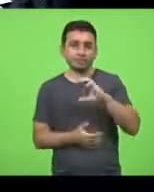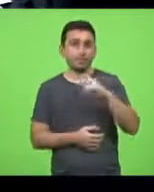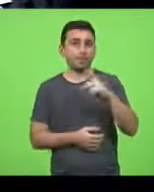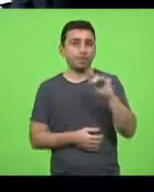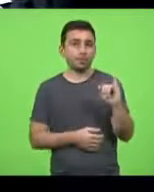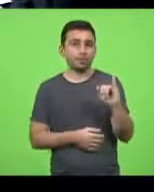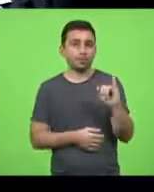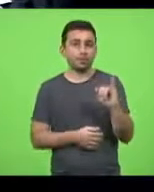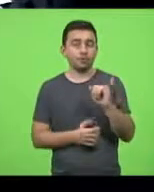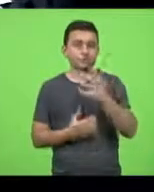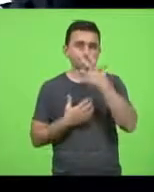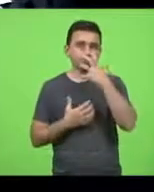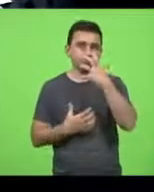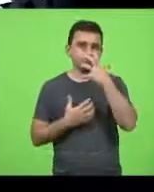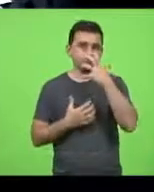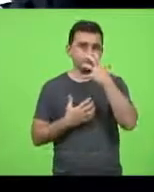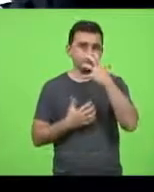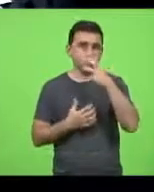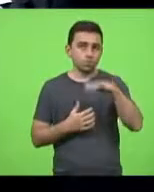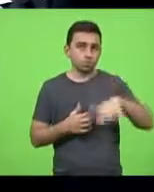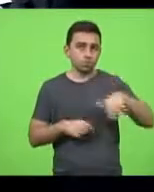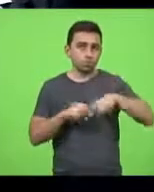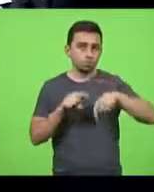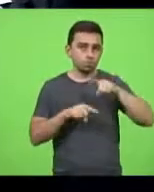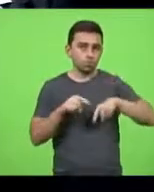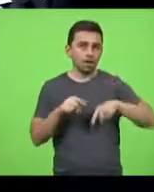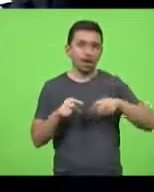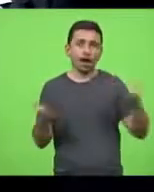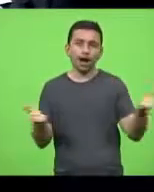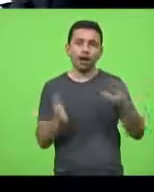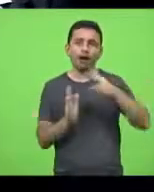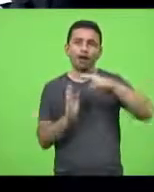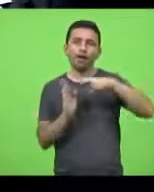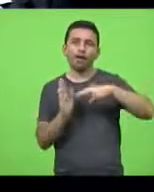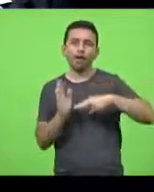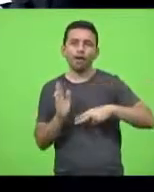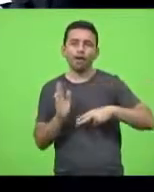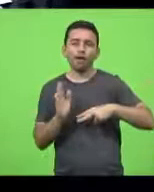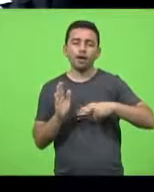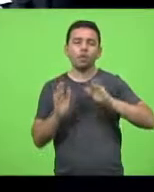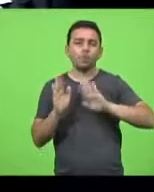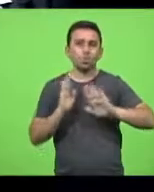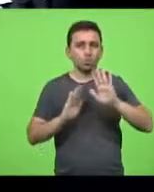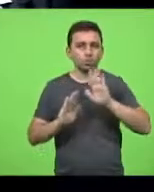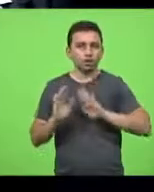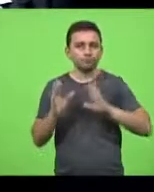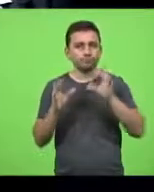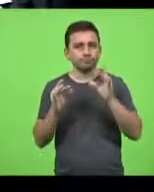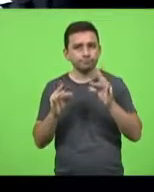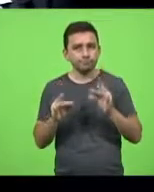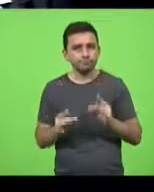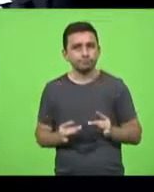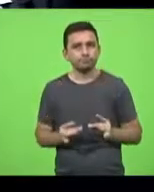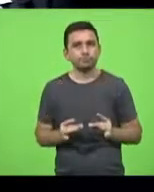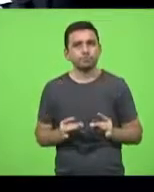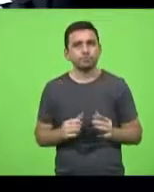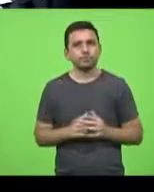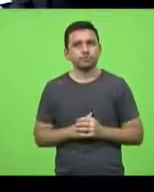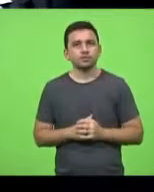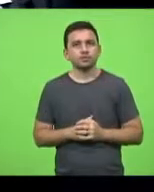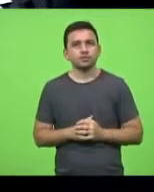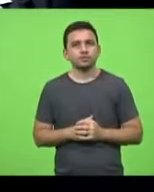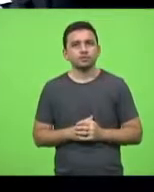dos respiradores, e que agora a gente vai ler com mais cuidado aí no plenário,